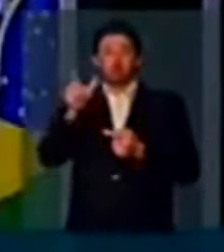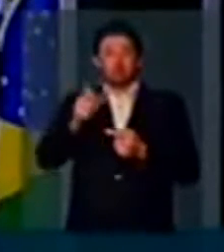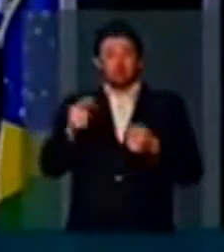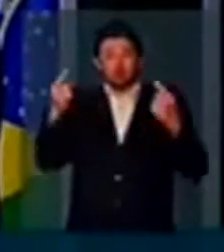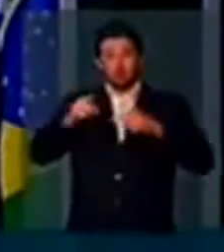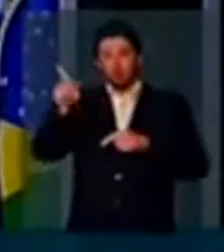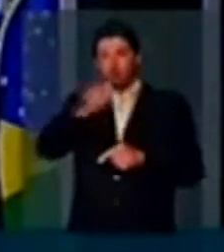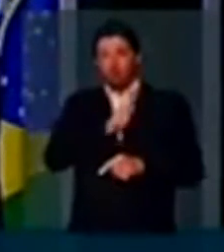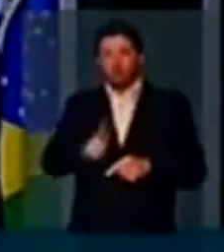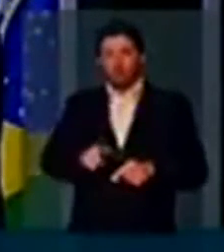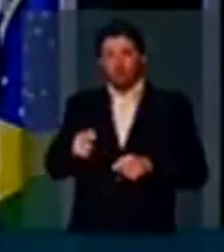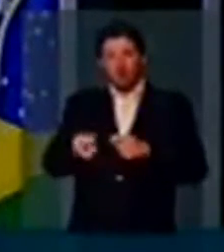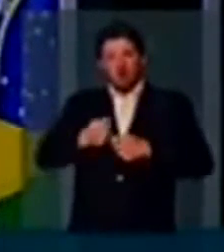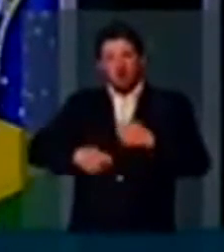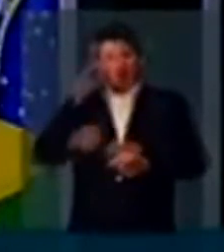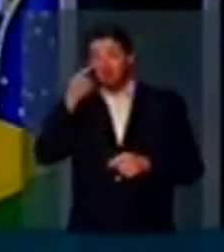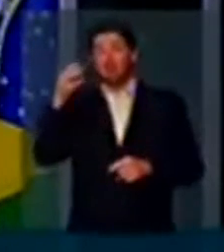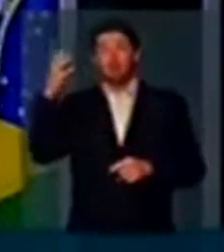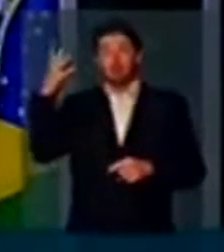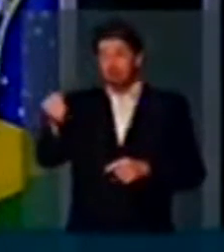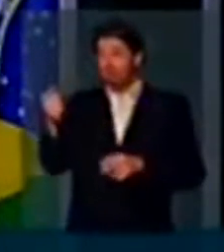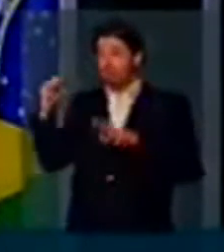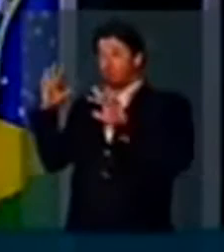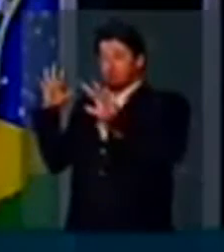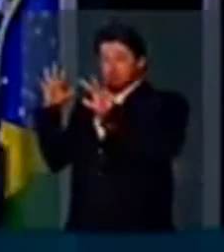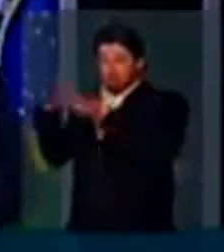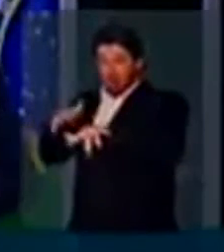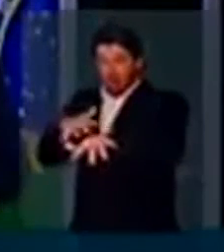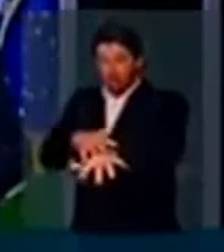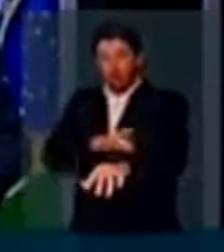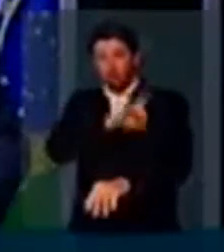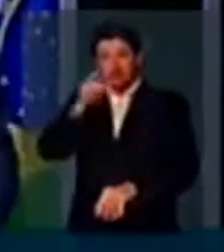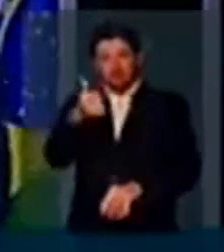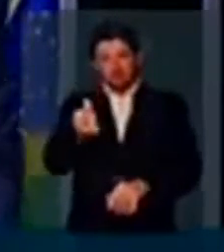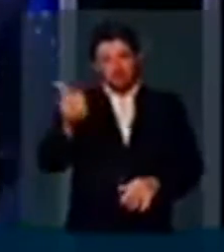governo corrupto e mentiroso: é indo todos às ruas no dia 16, senhor presidente.